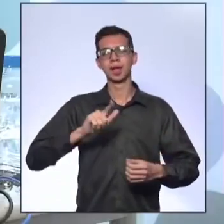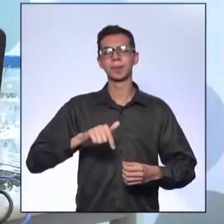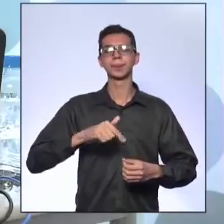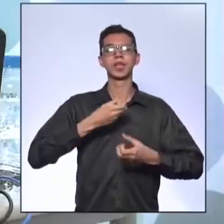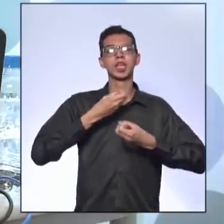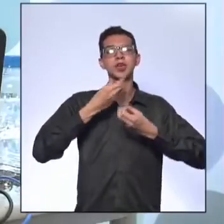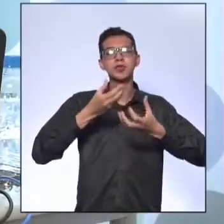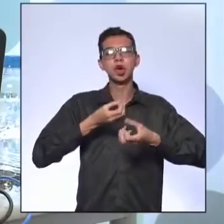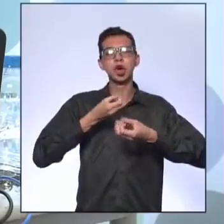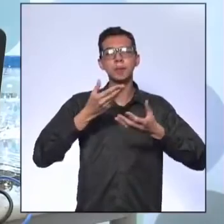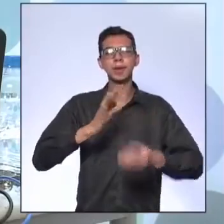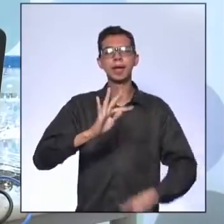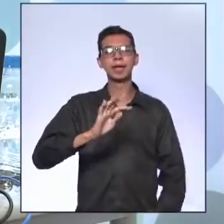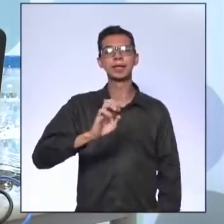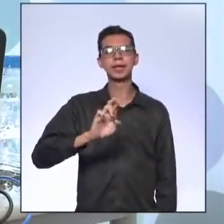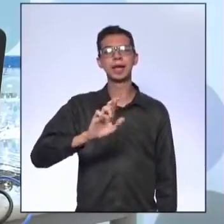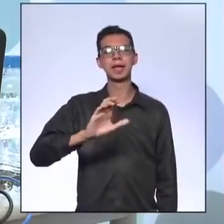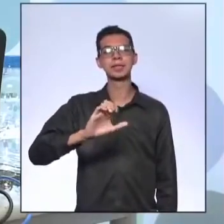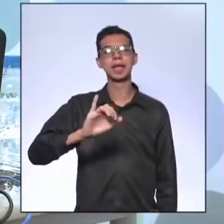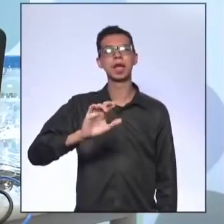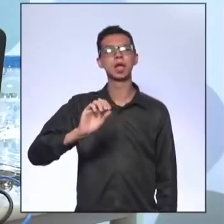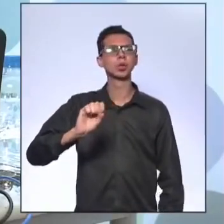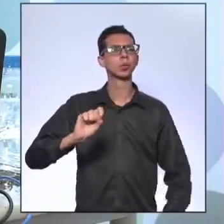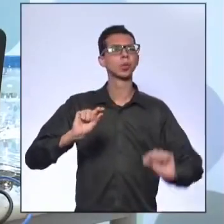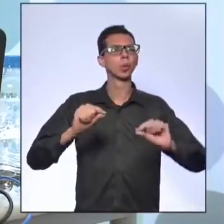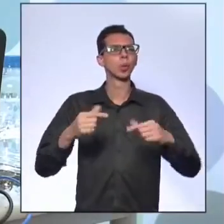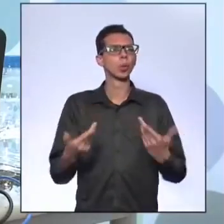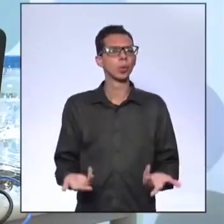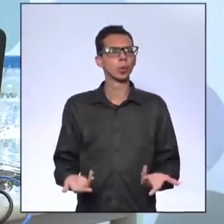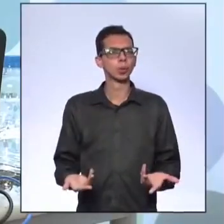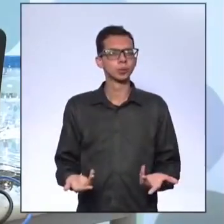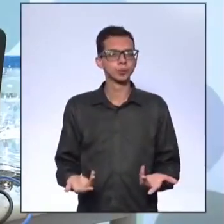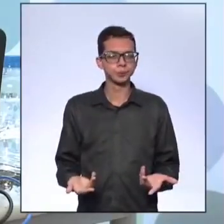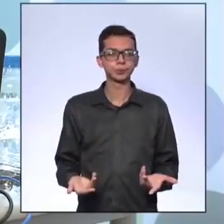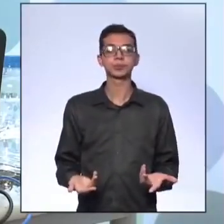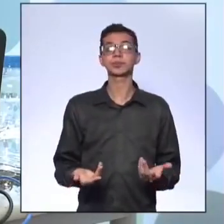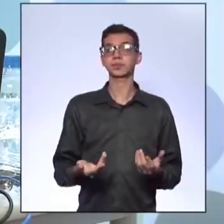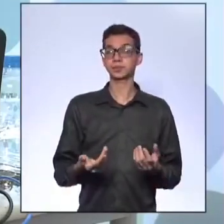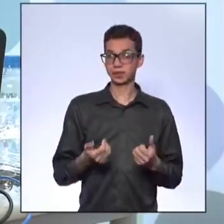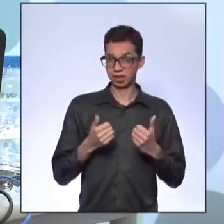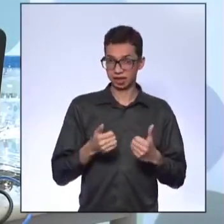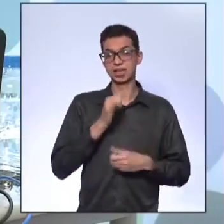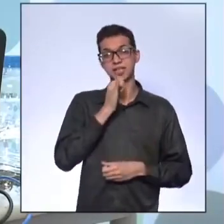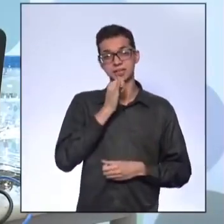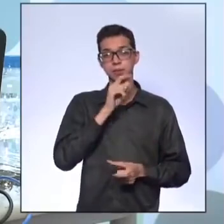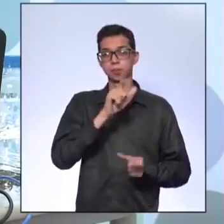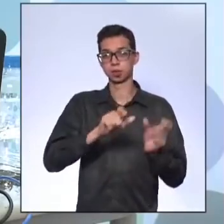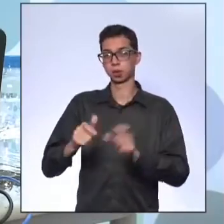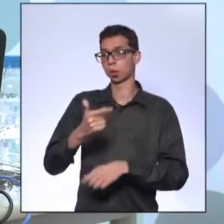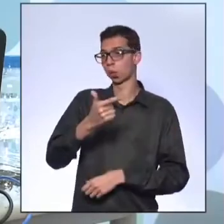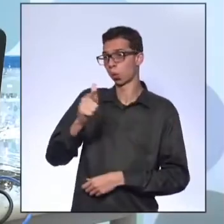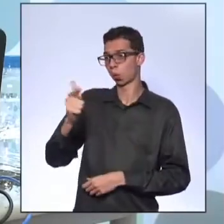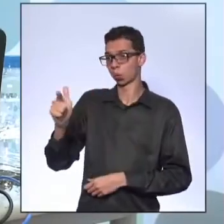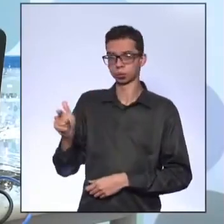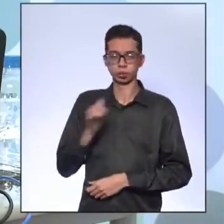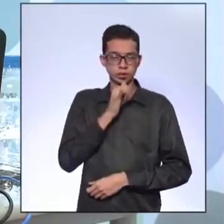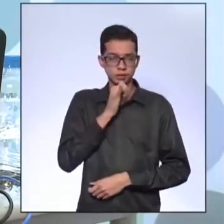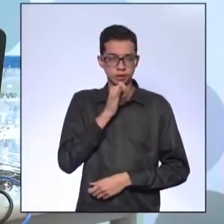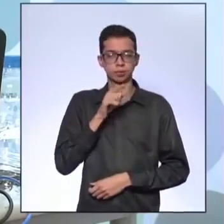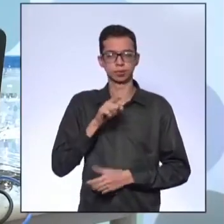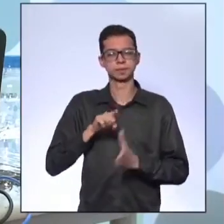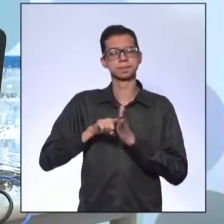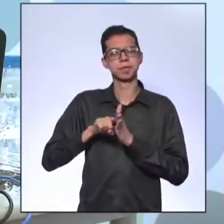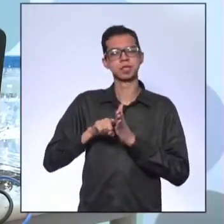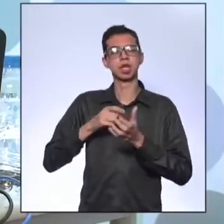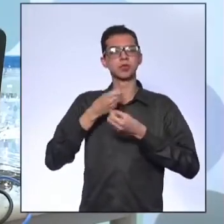Ah, tá. Então você vai trazer um especialista sobre o assunto. Lembra que a gente falou da autoridade sobre o assunto? Então você traz informação de pesquisadores, você